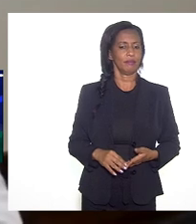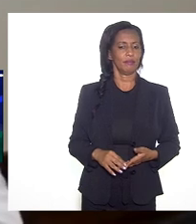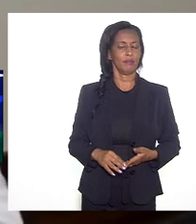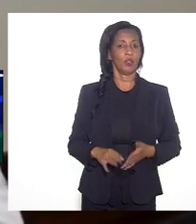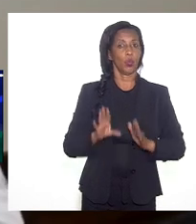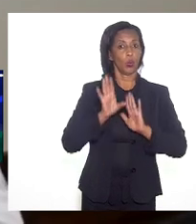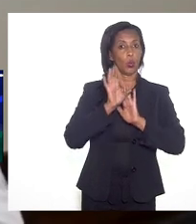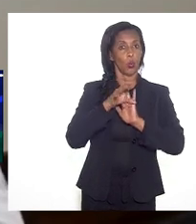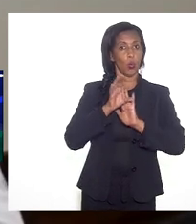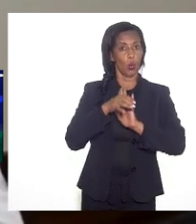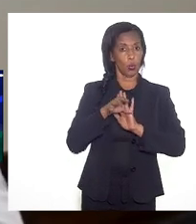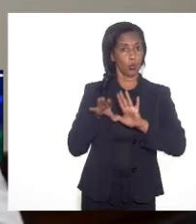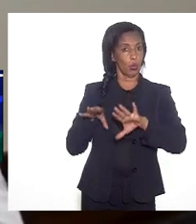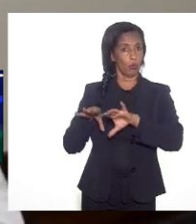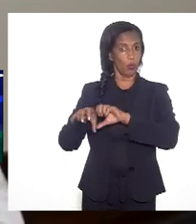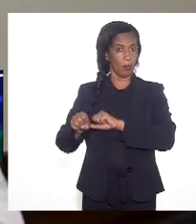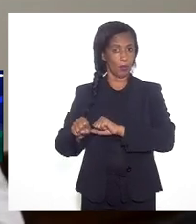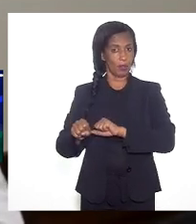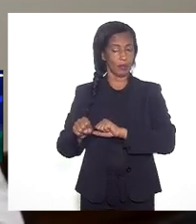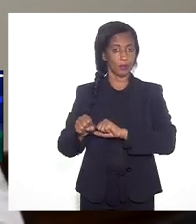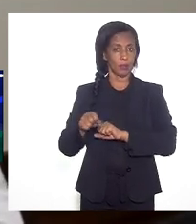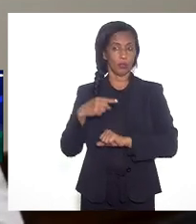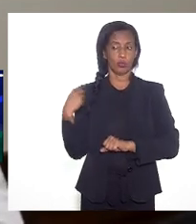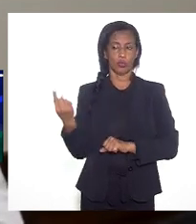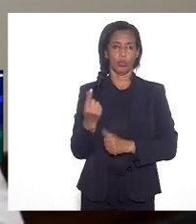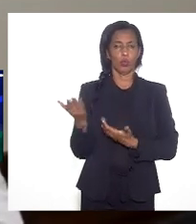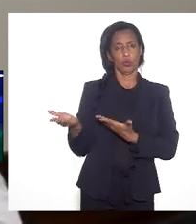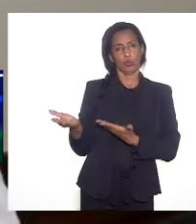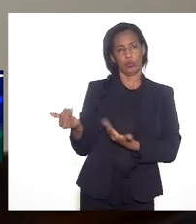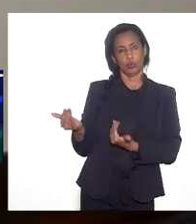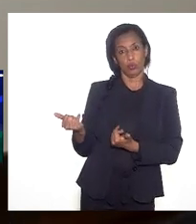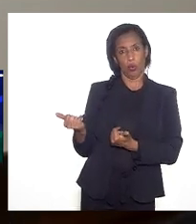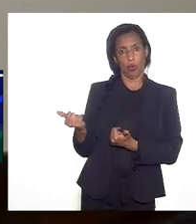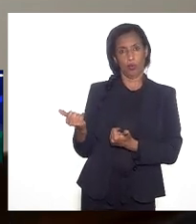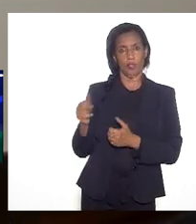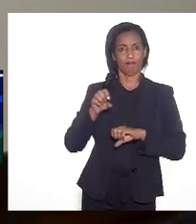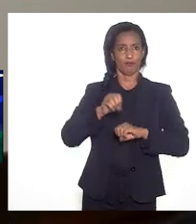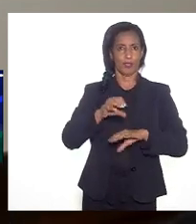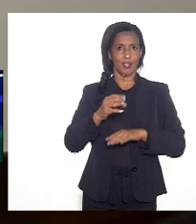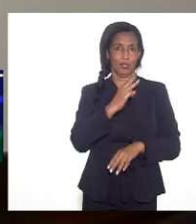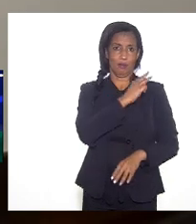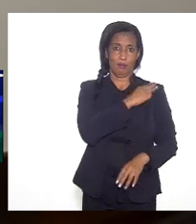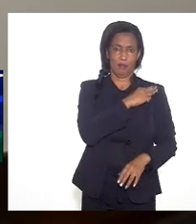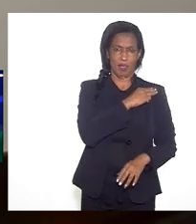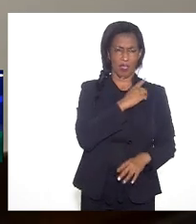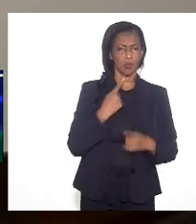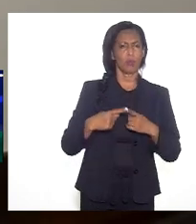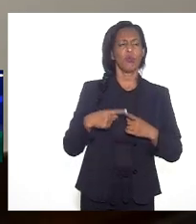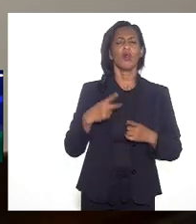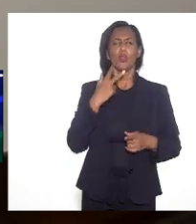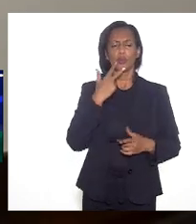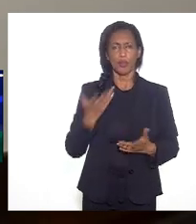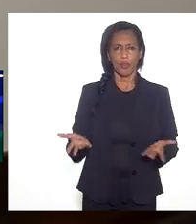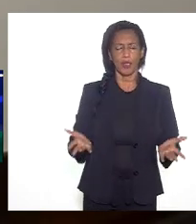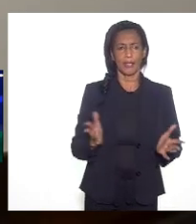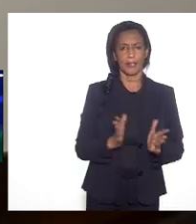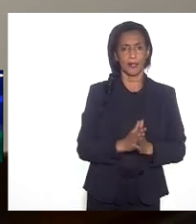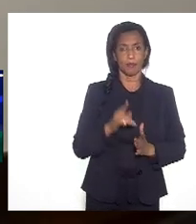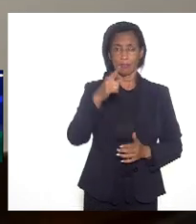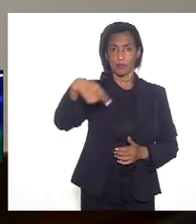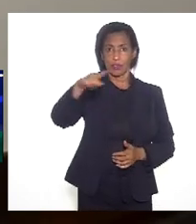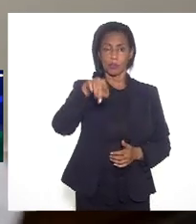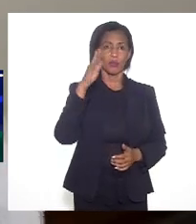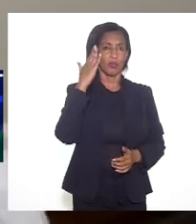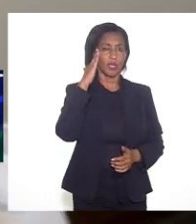nos conteúdos da formação de nossos adolescentes jovens no ensino médio. Do que eu estou falando para quem nos ouve possa entender